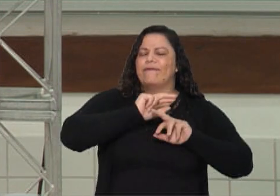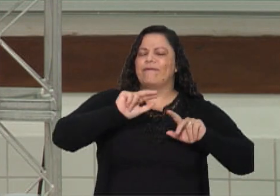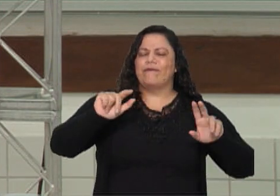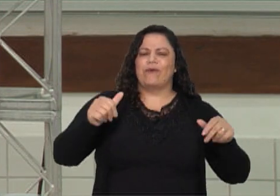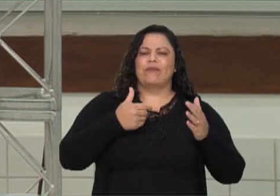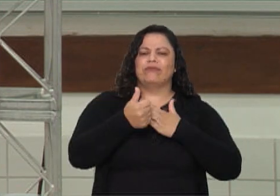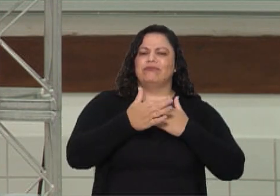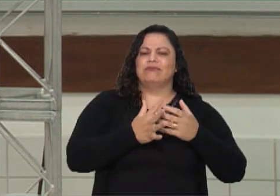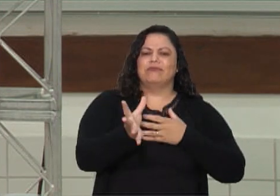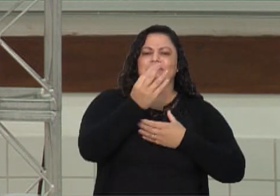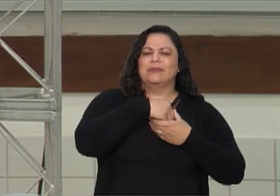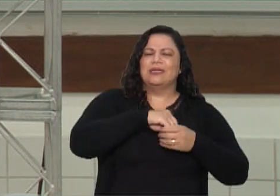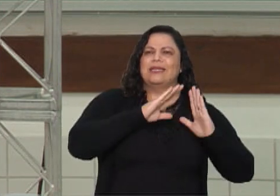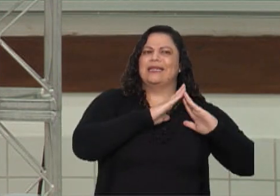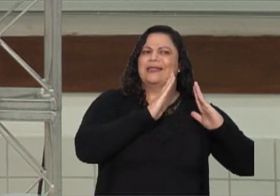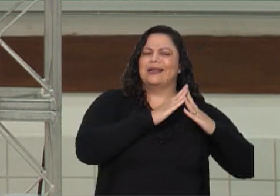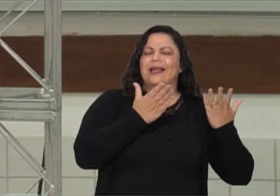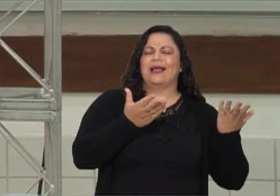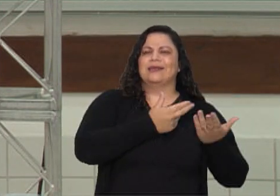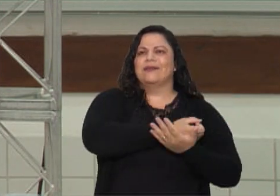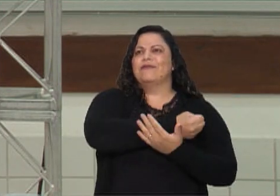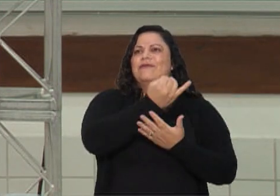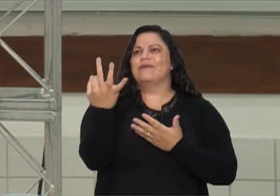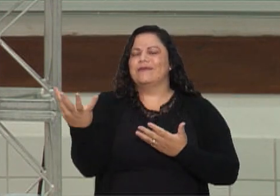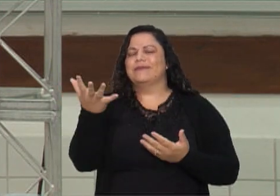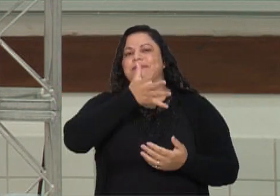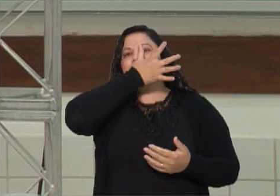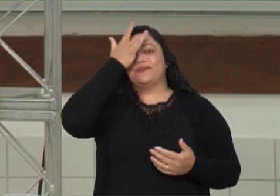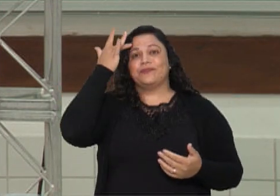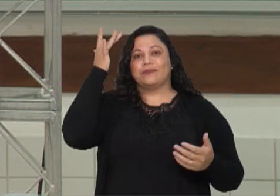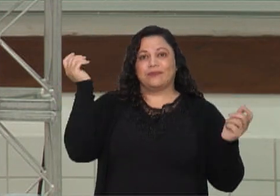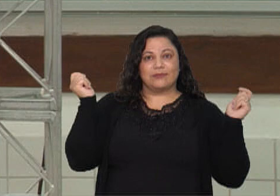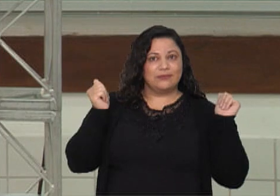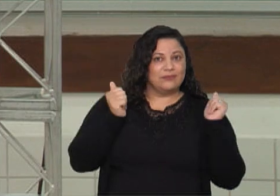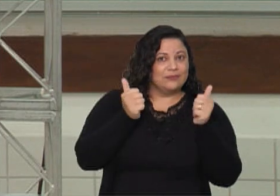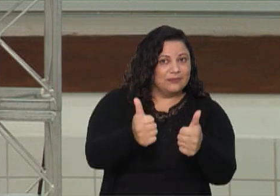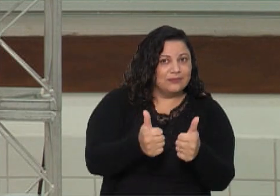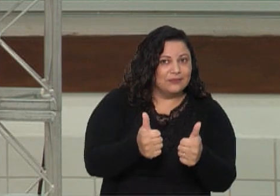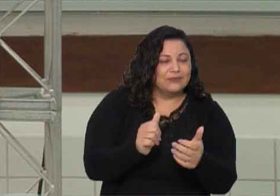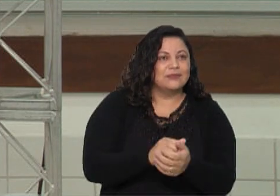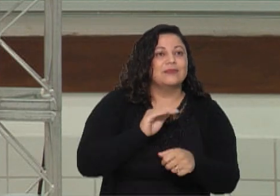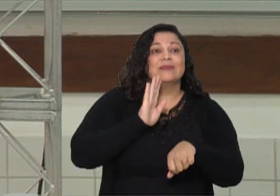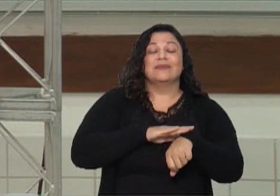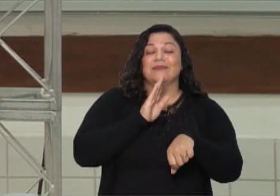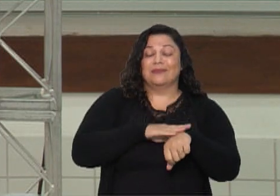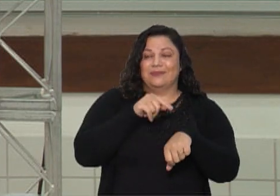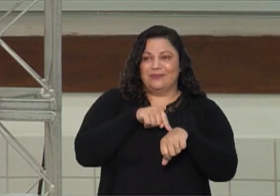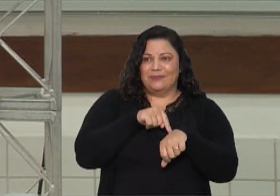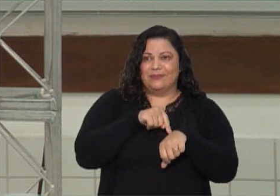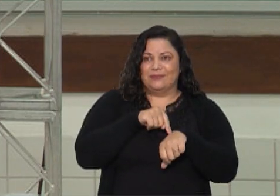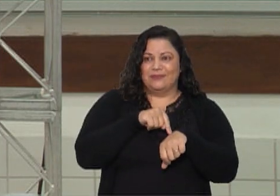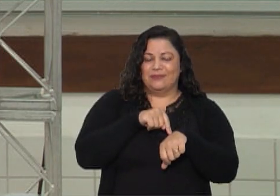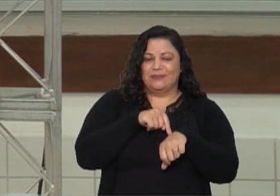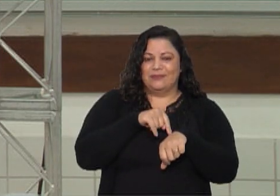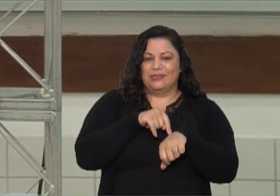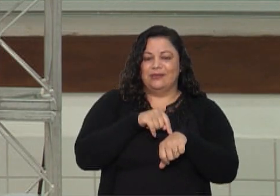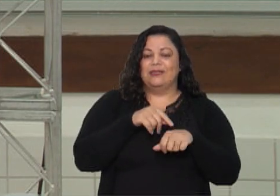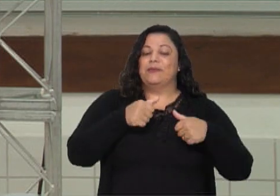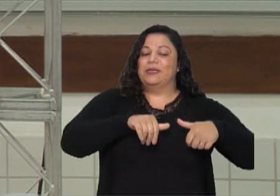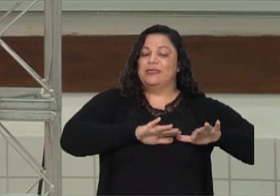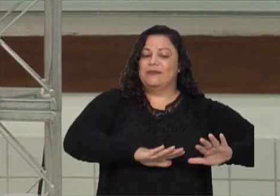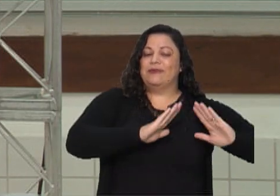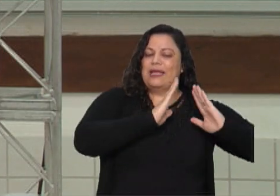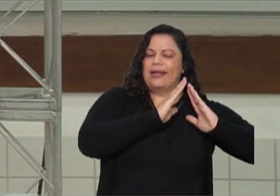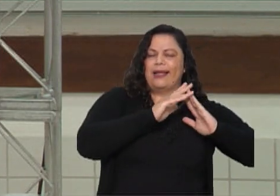para jogar. É para jogar com várias pessoas, né? Então, nesse momento aí que a gente tem que ficar mais em casa, olha só que jogo interessante,